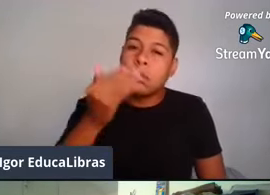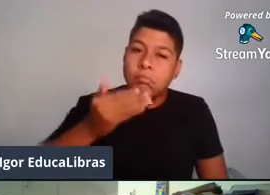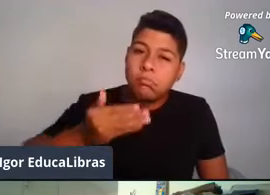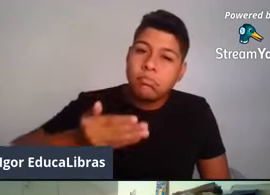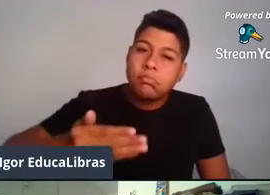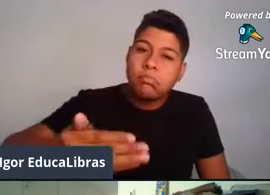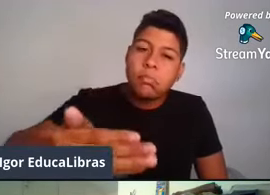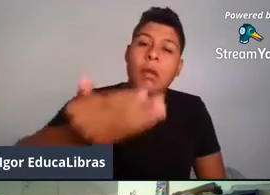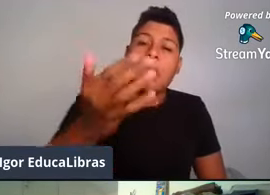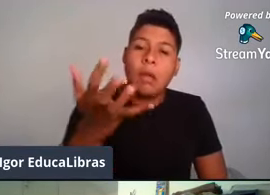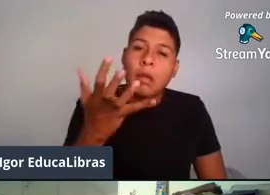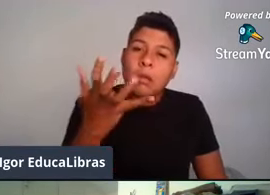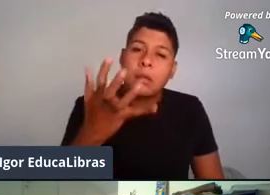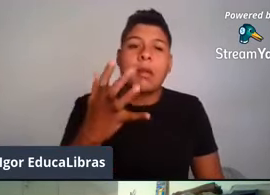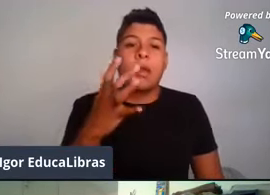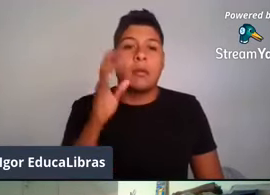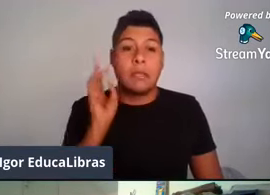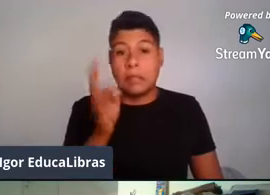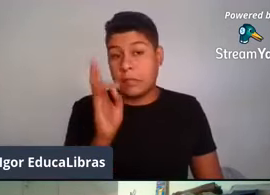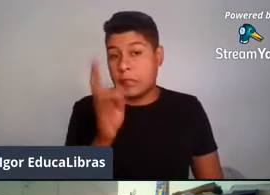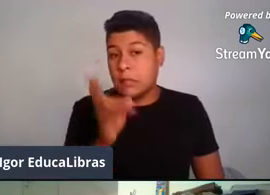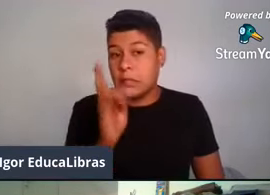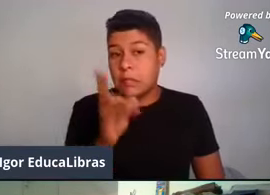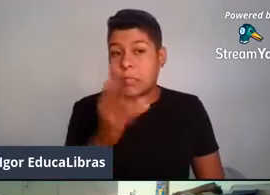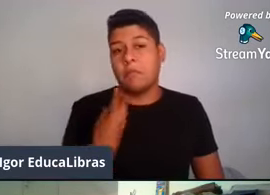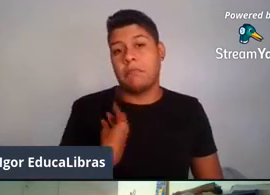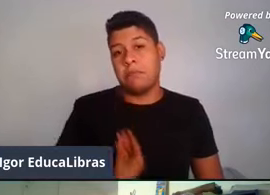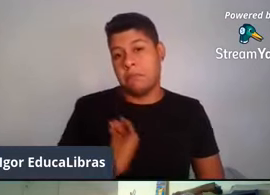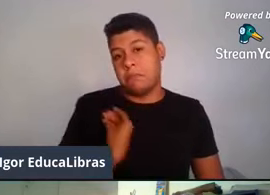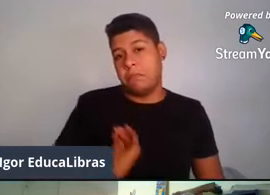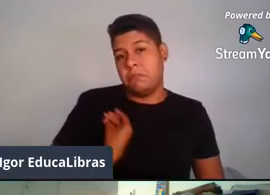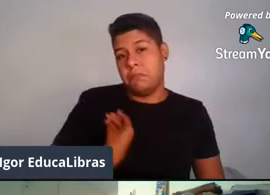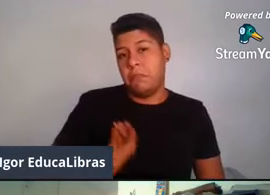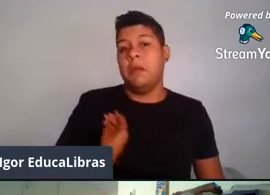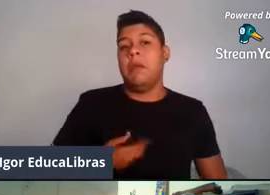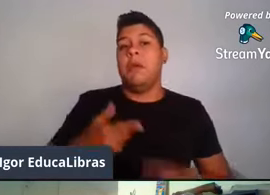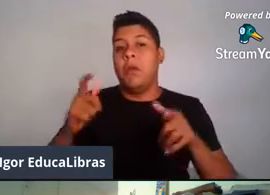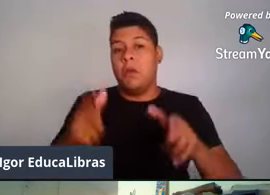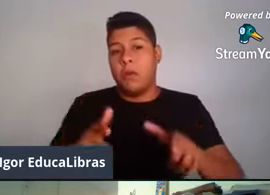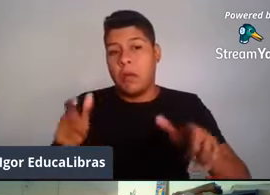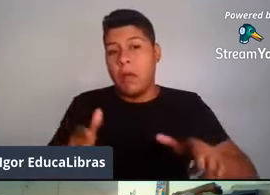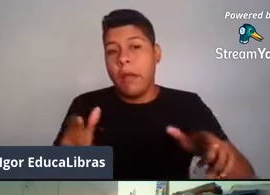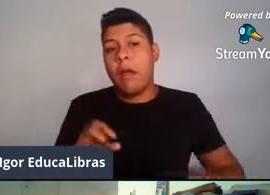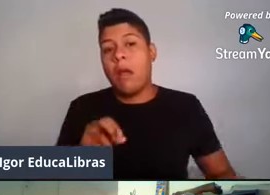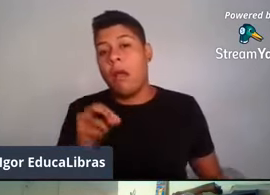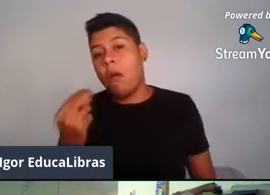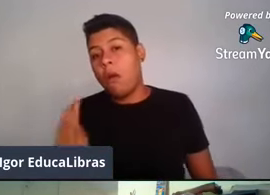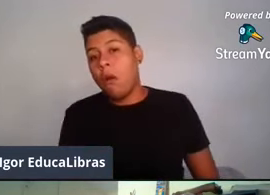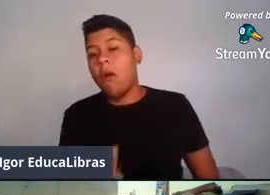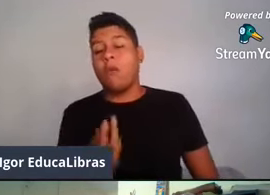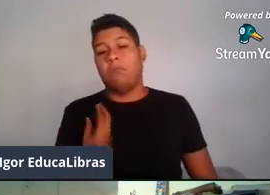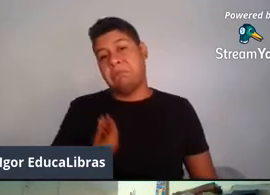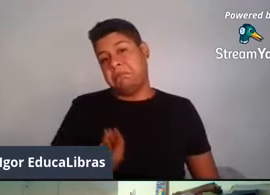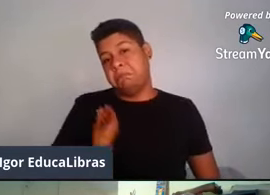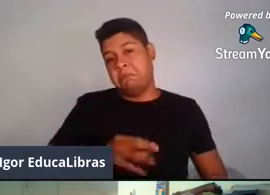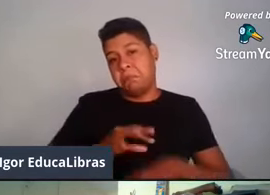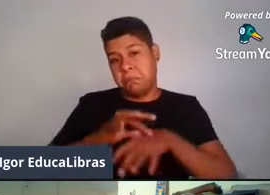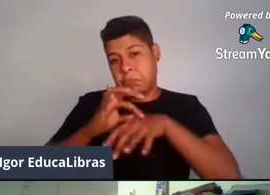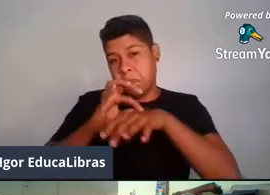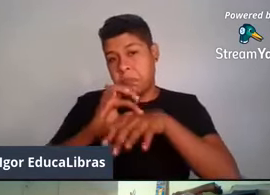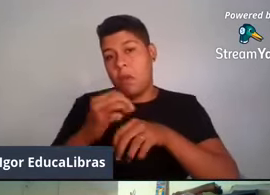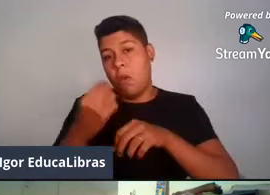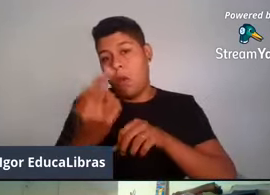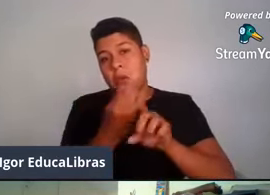né? Se eu quero o tempo todo estar presencial nos lugares, ou se parte presencial, parte